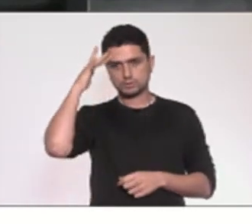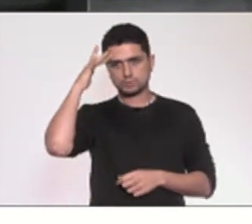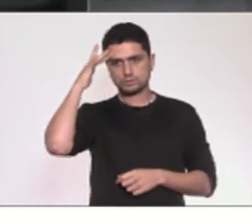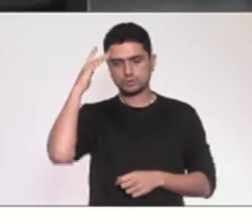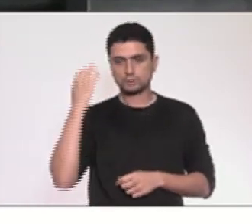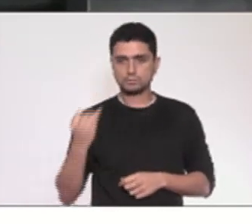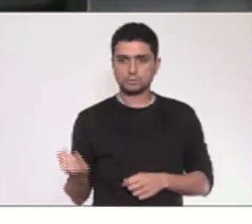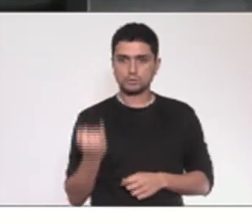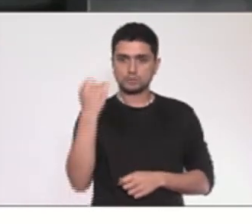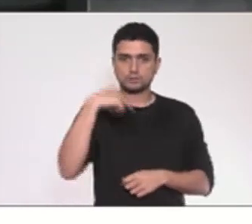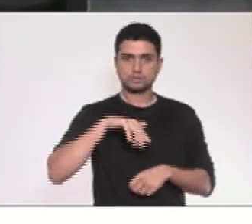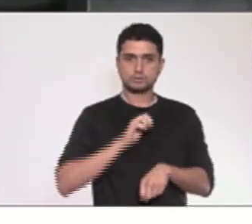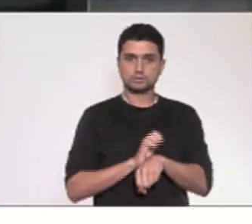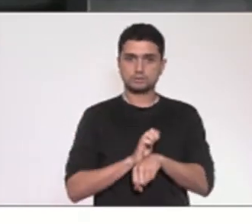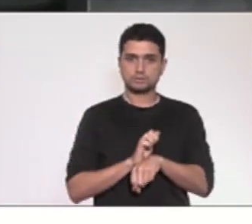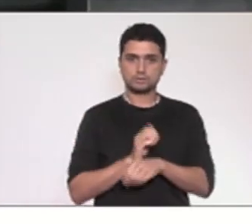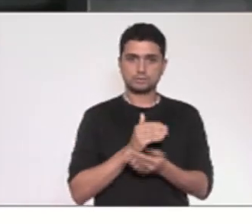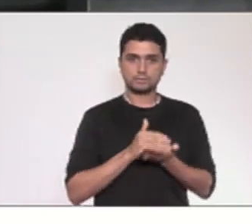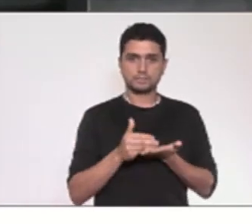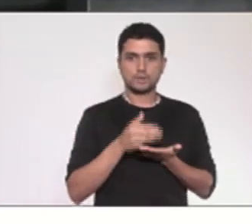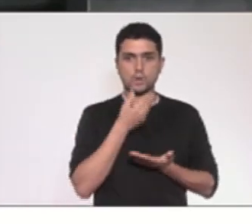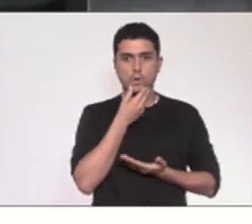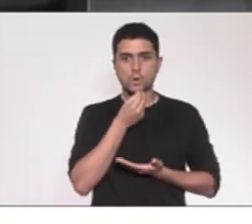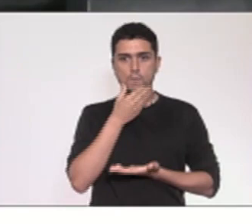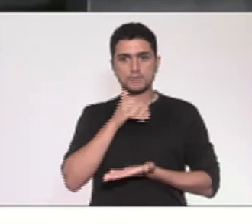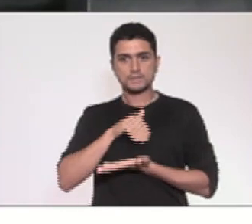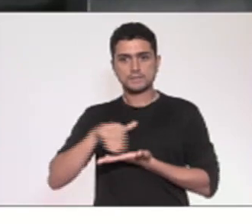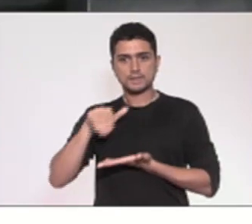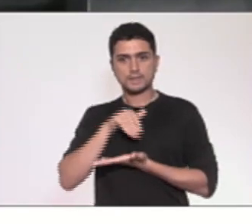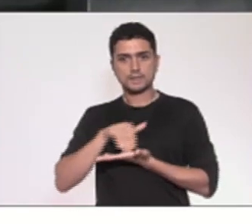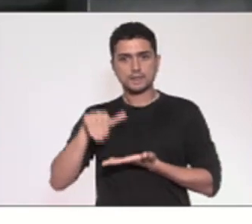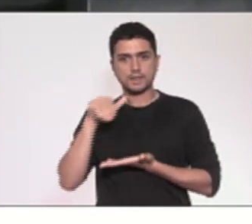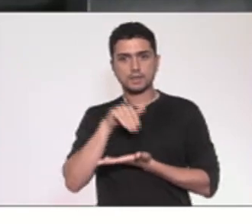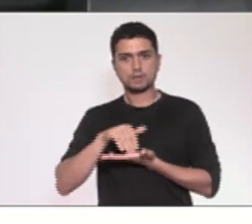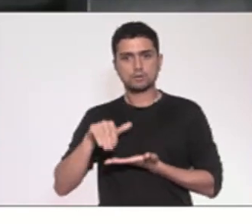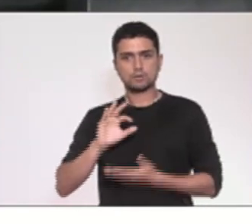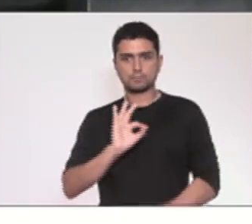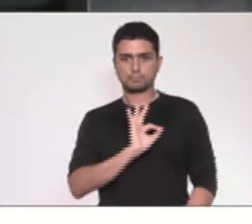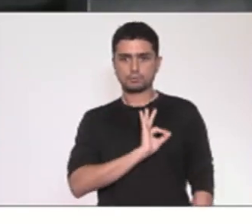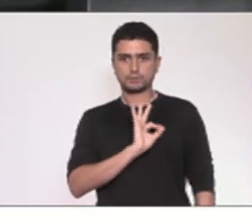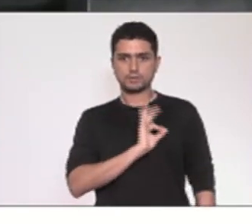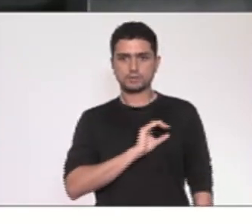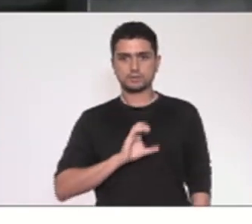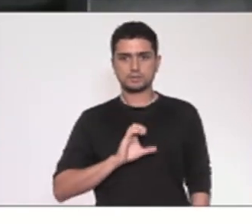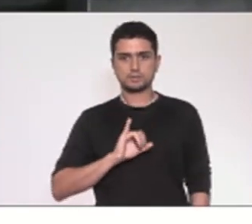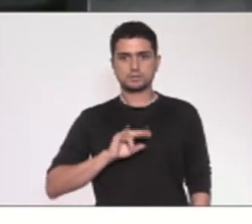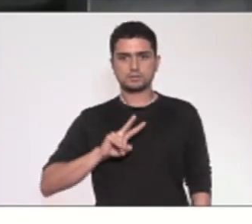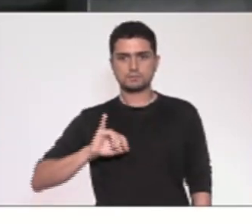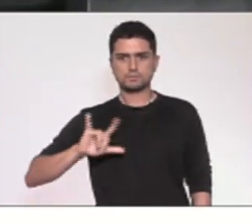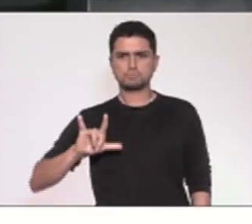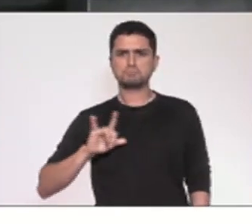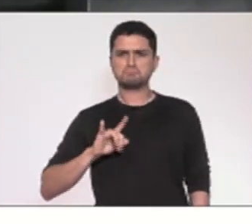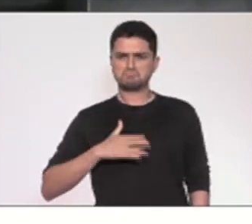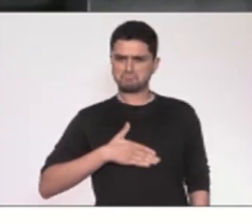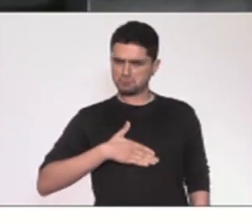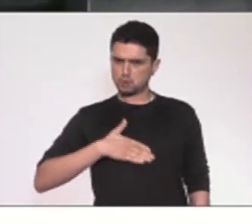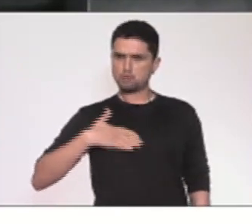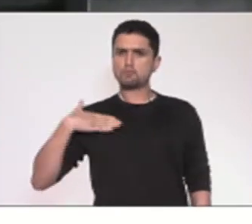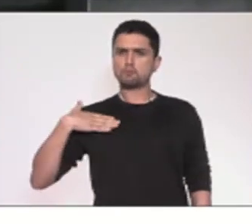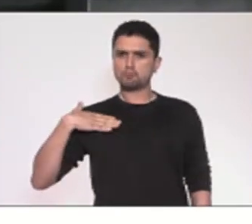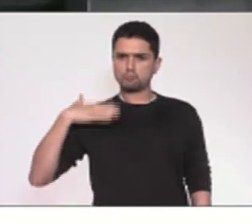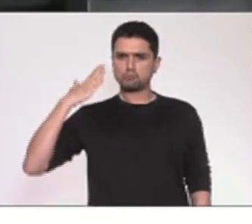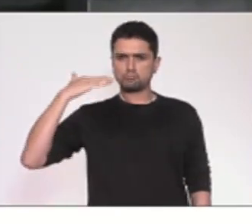secretário de Polícia Civil. Eu acho que esse nome deve orgulhar muitos dos que